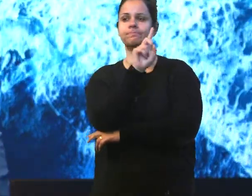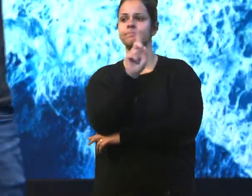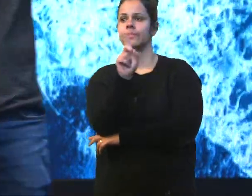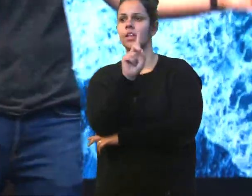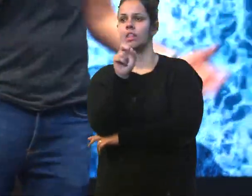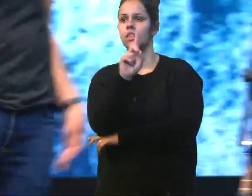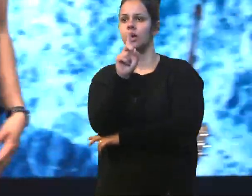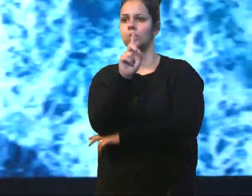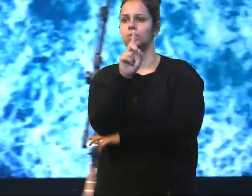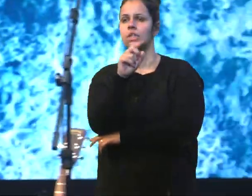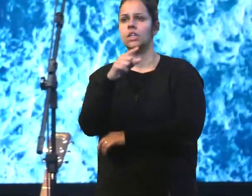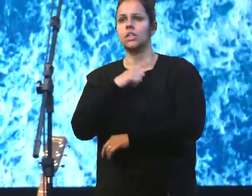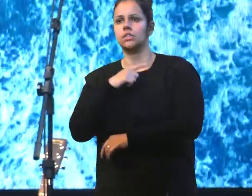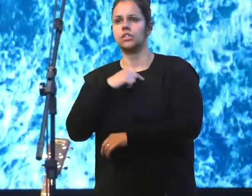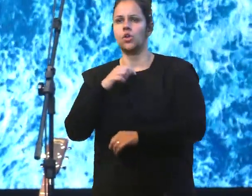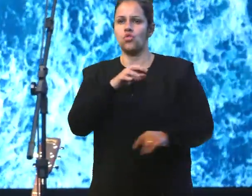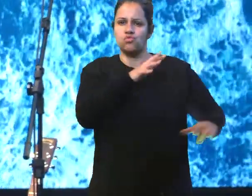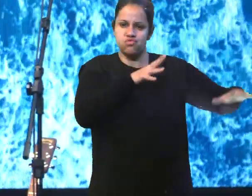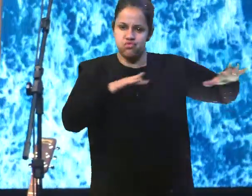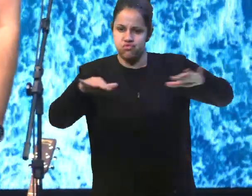Existia uma multidão onde Jesus passava.